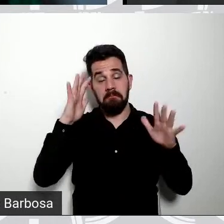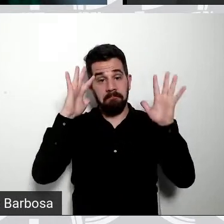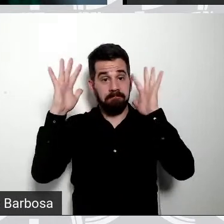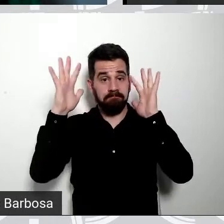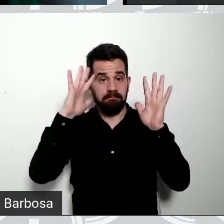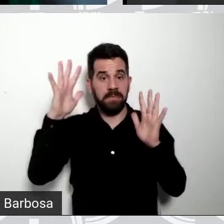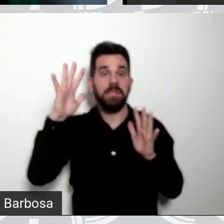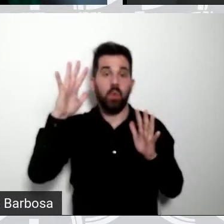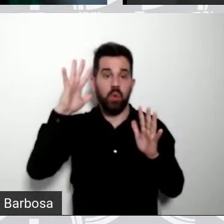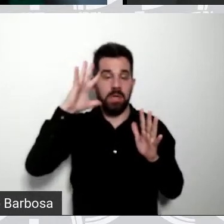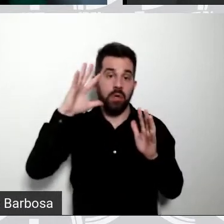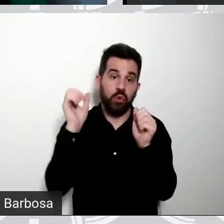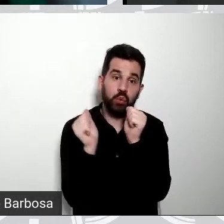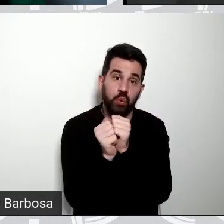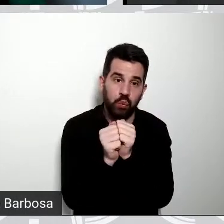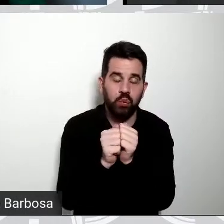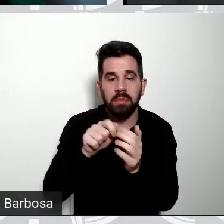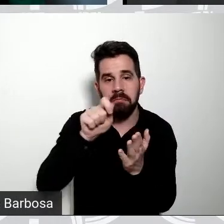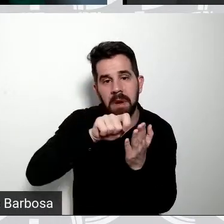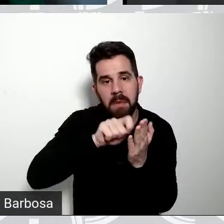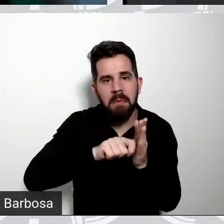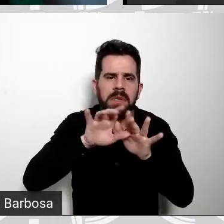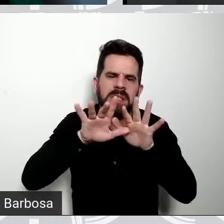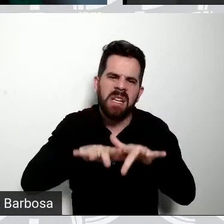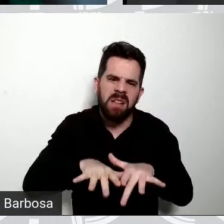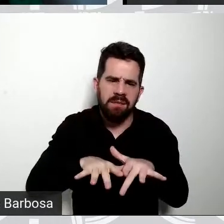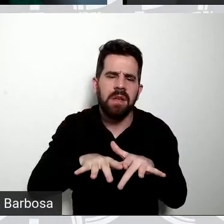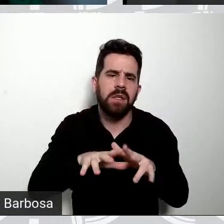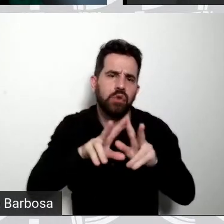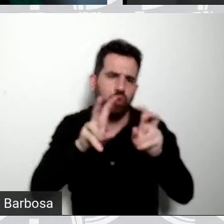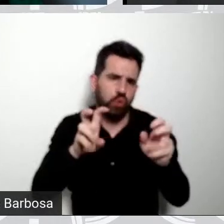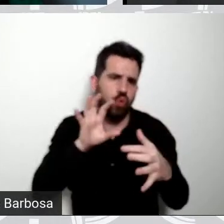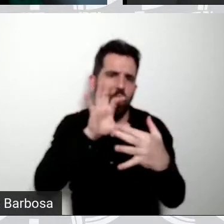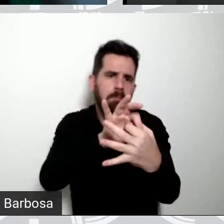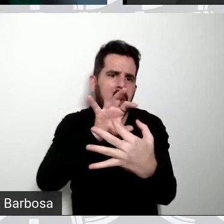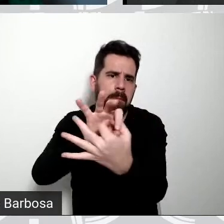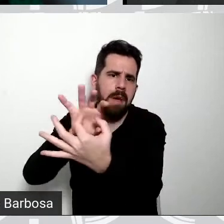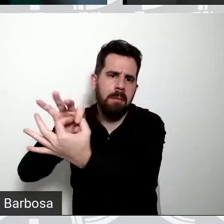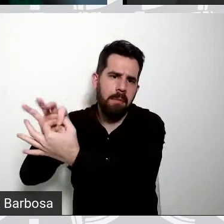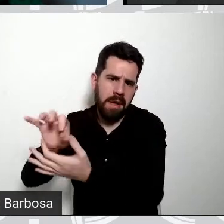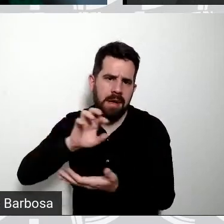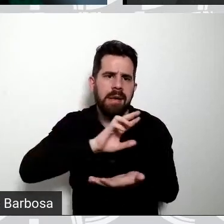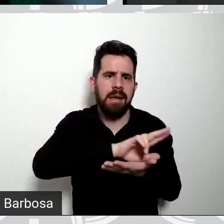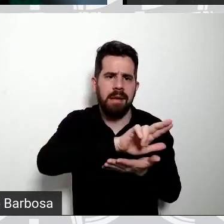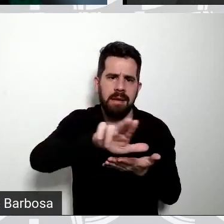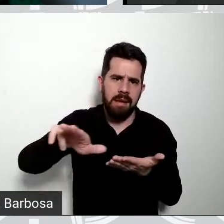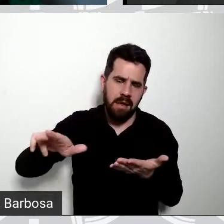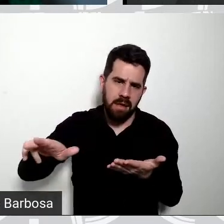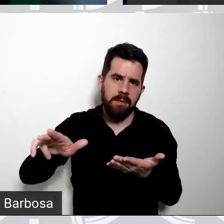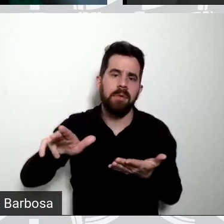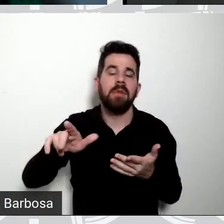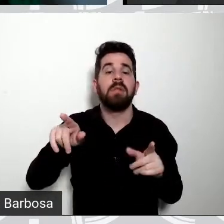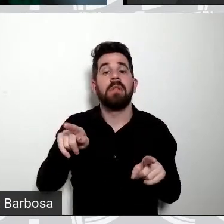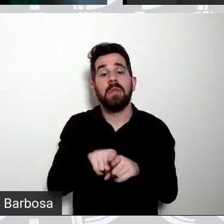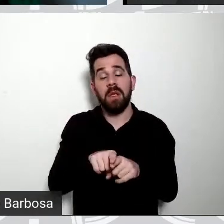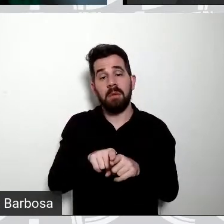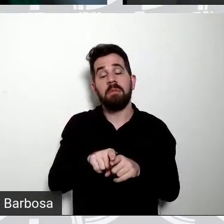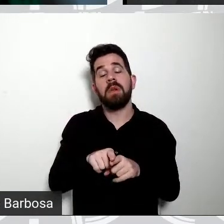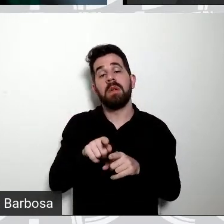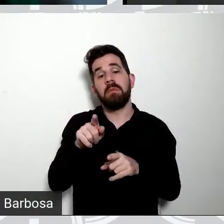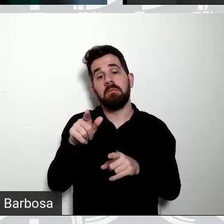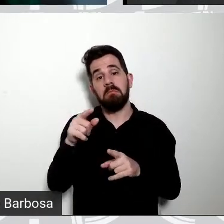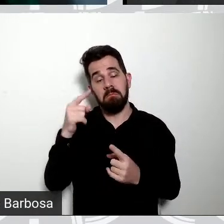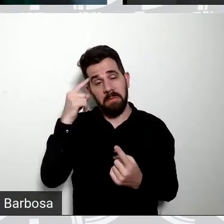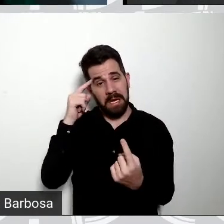né? E a minha, assim, o ponto-chave da pesquisa dos escritores brasileiros tradutores é que, no